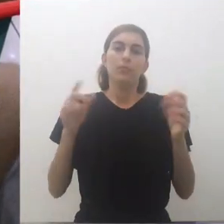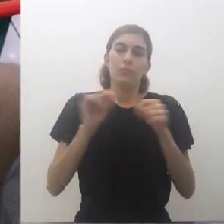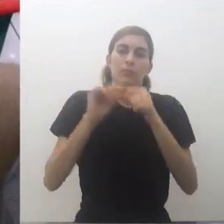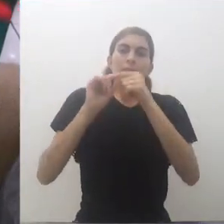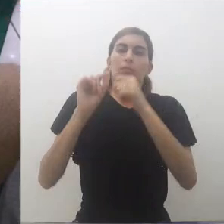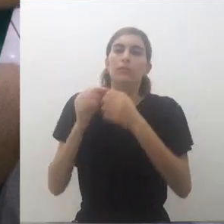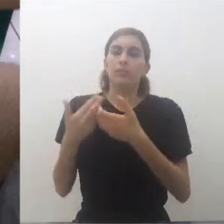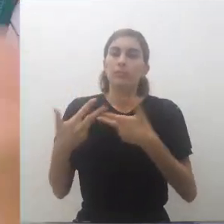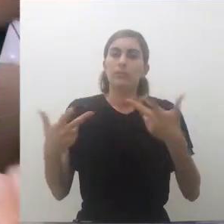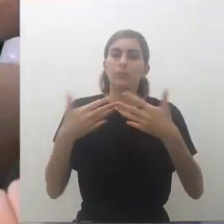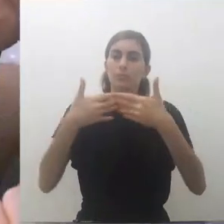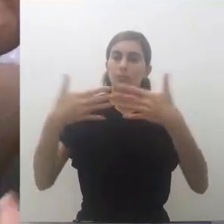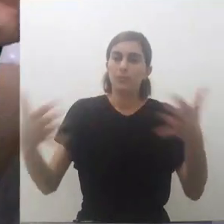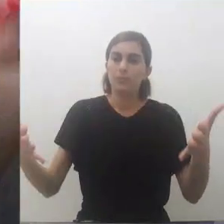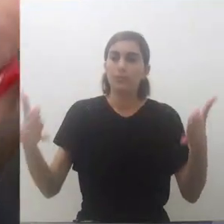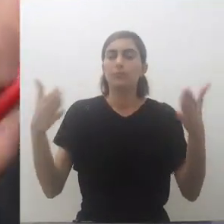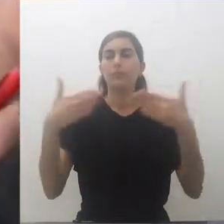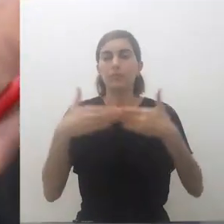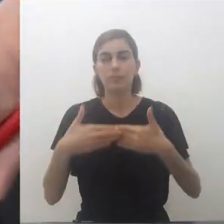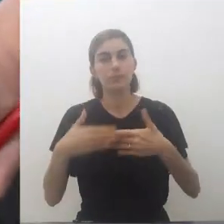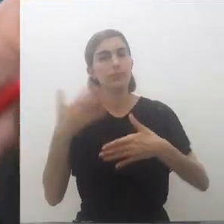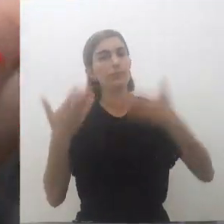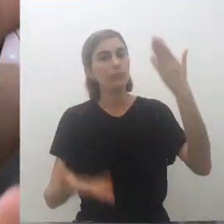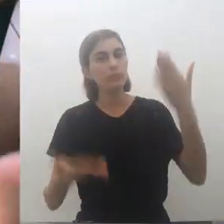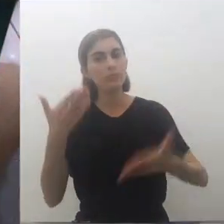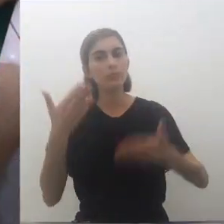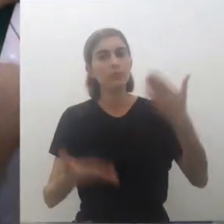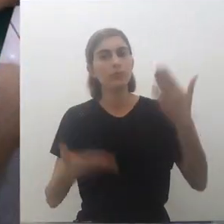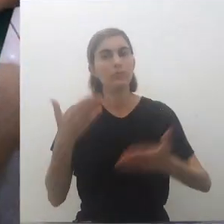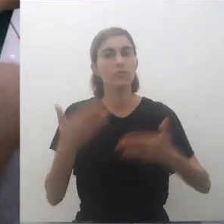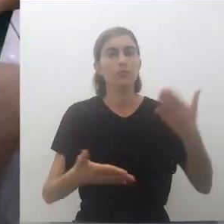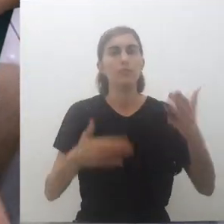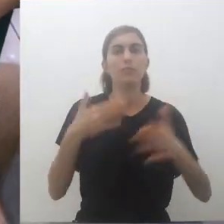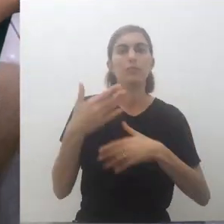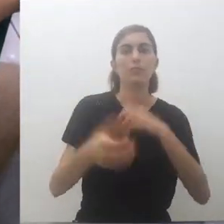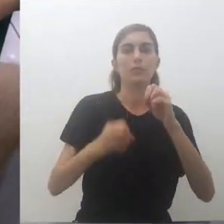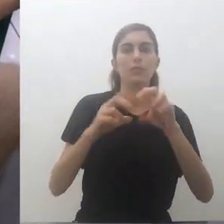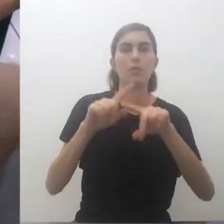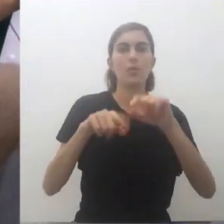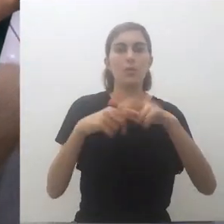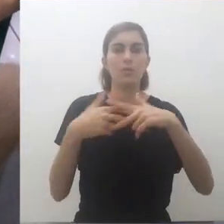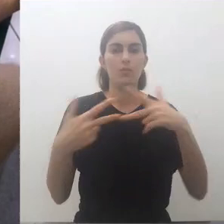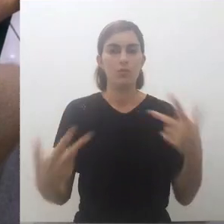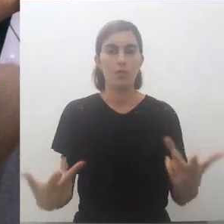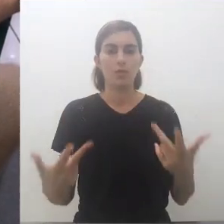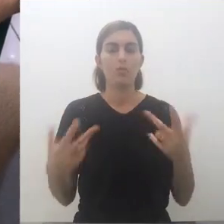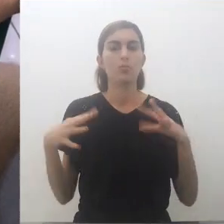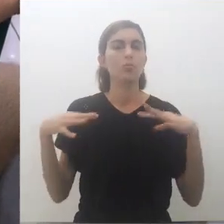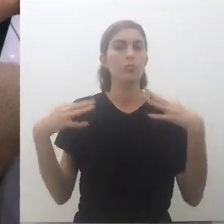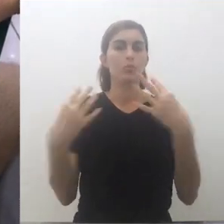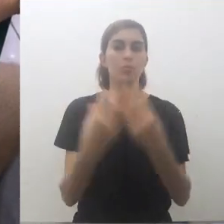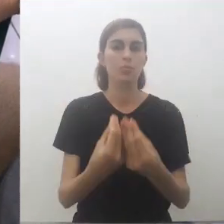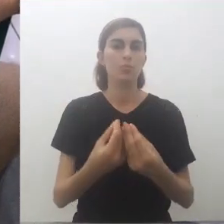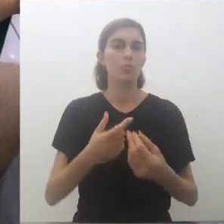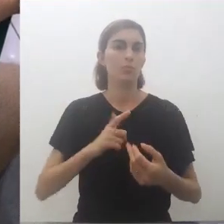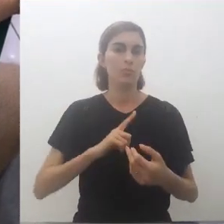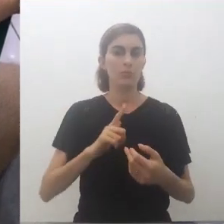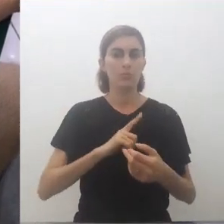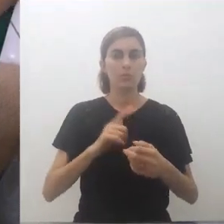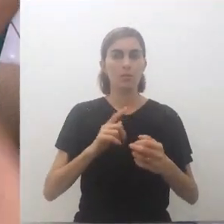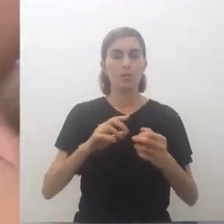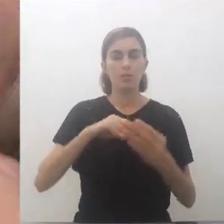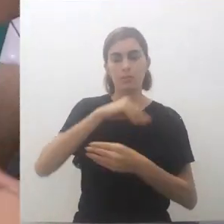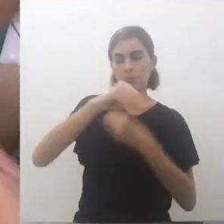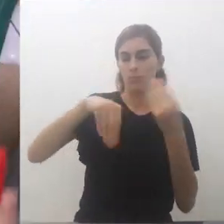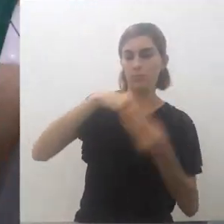mais fechado ou mais equilibrado. Trabalhar com os objetos todos em uma única posição.